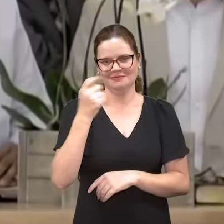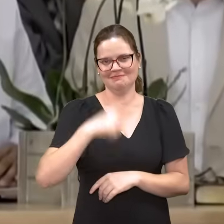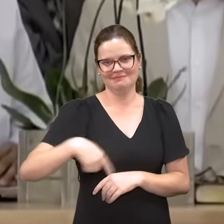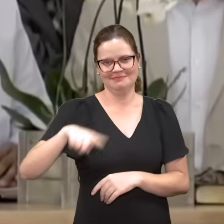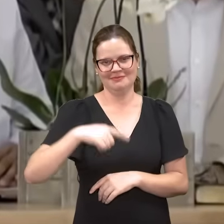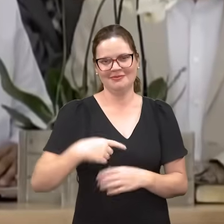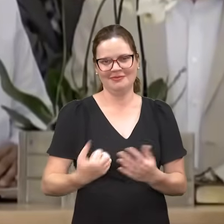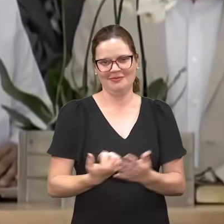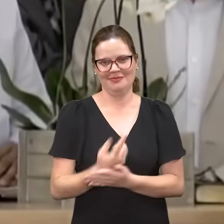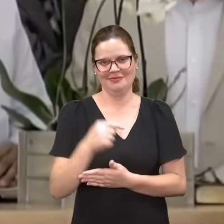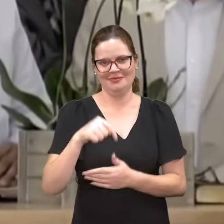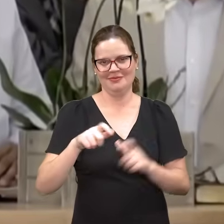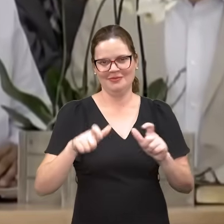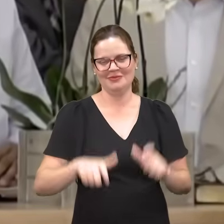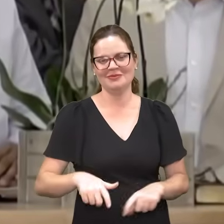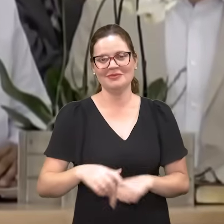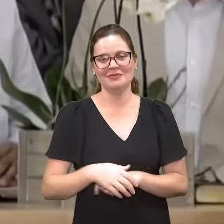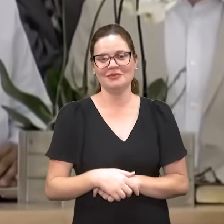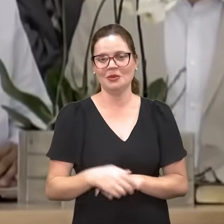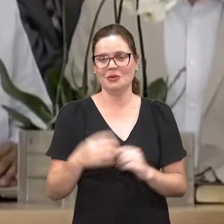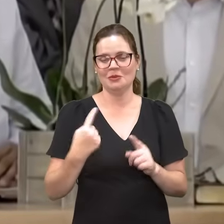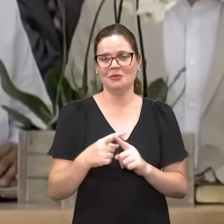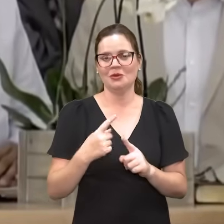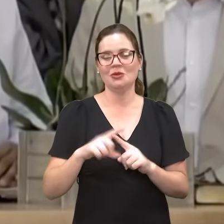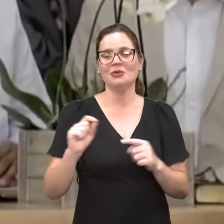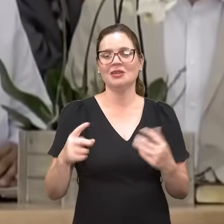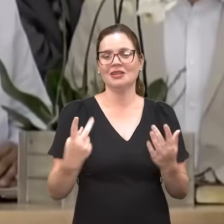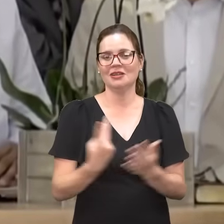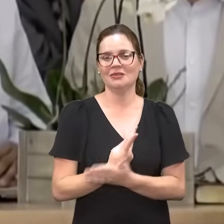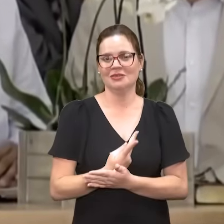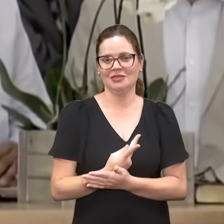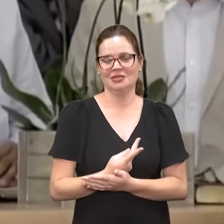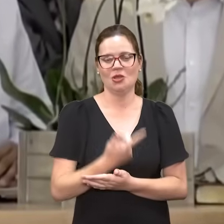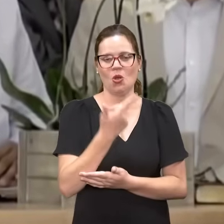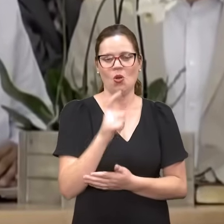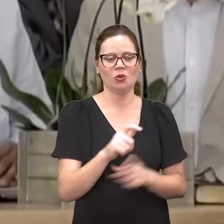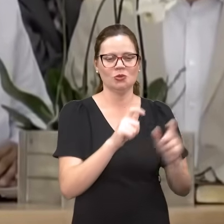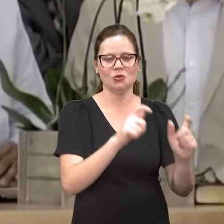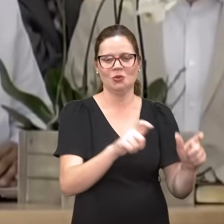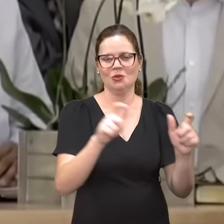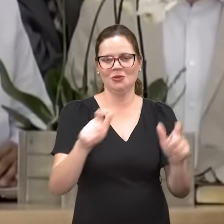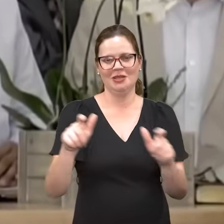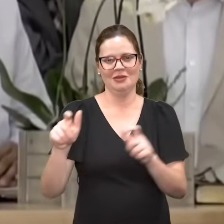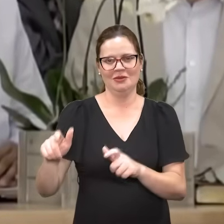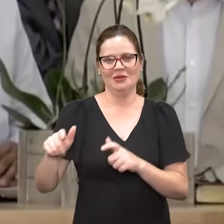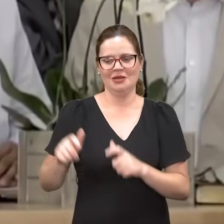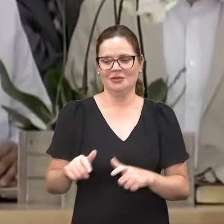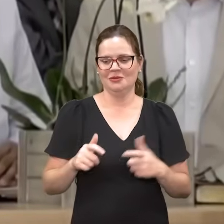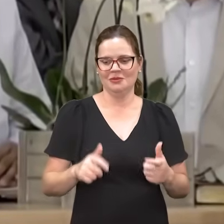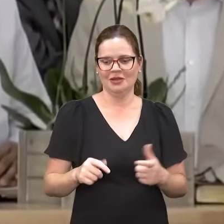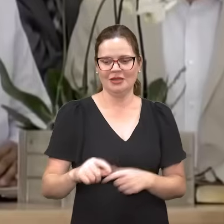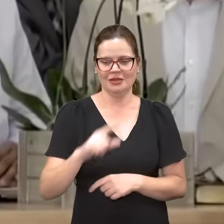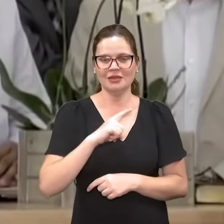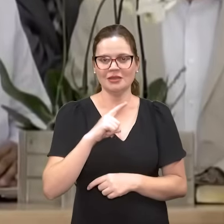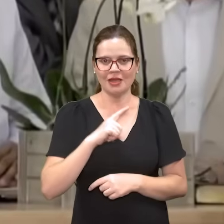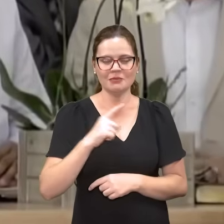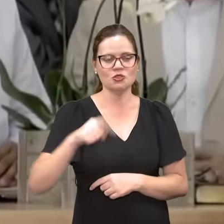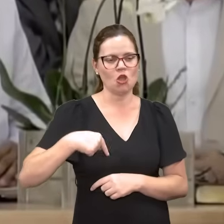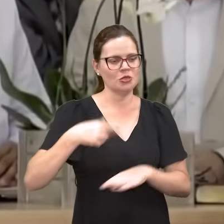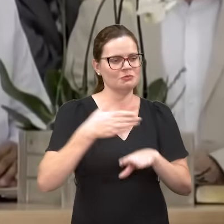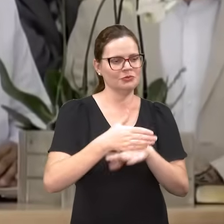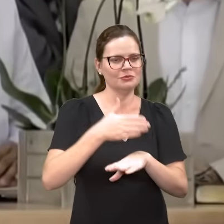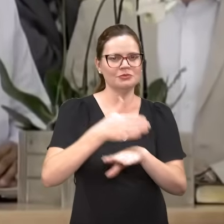nós é aquilo que tem acontecido em vários lugares, em todas as partes onde temos